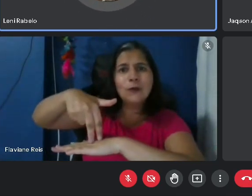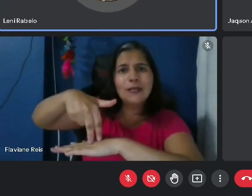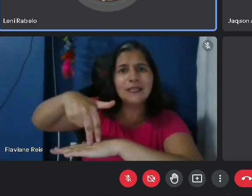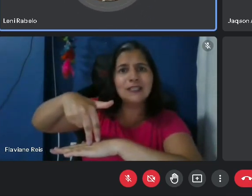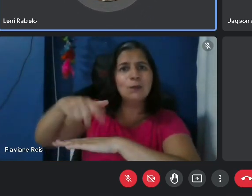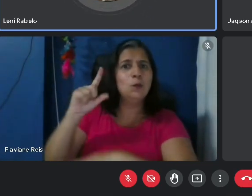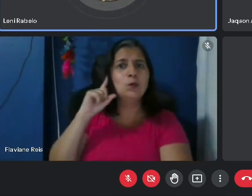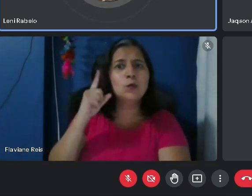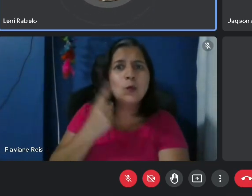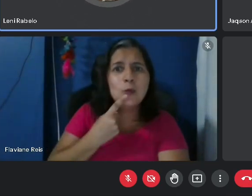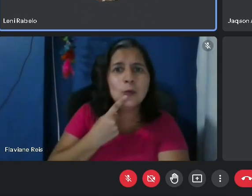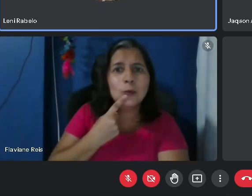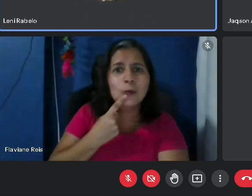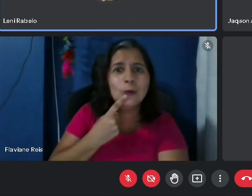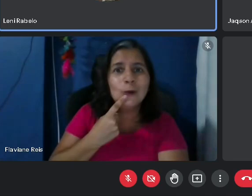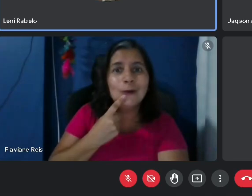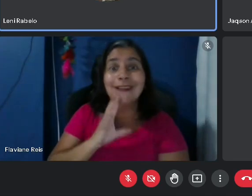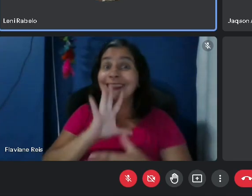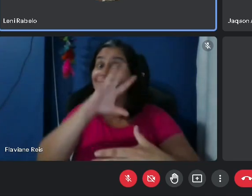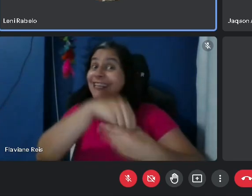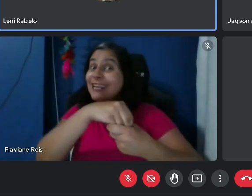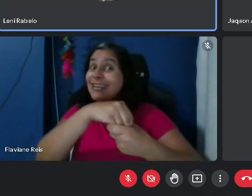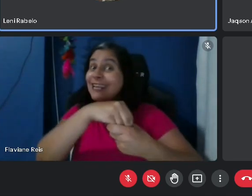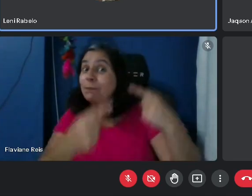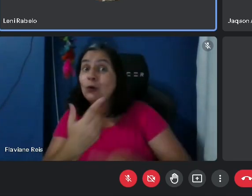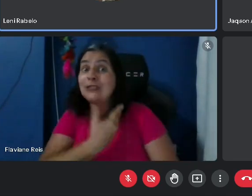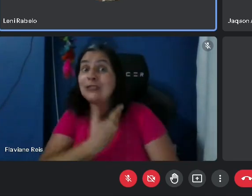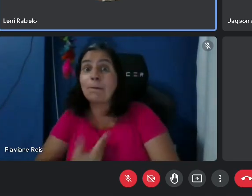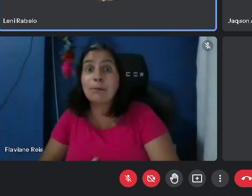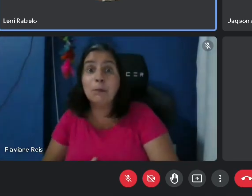de fazer essa reflexão.